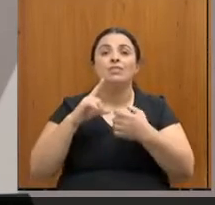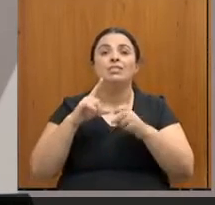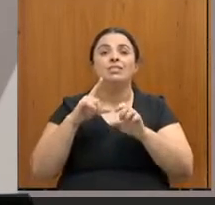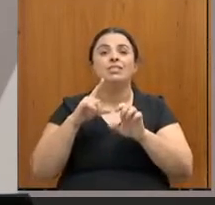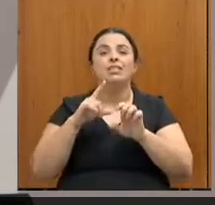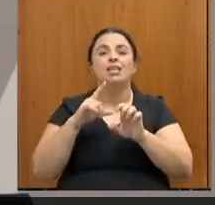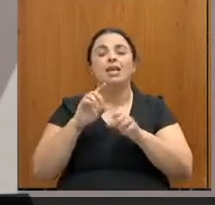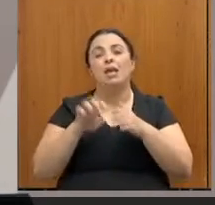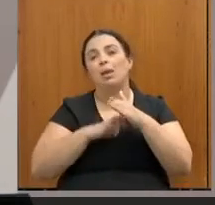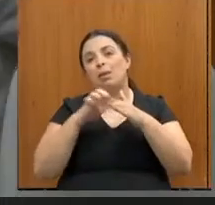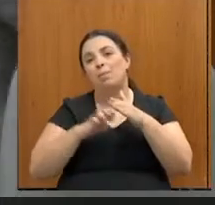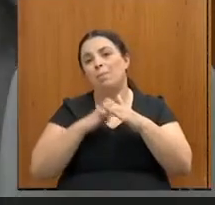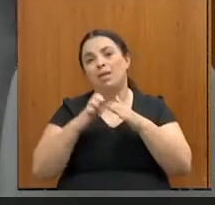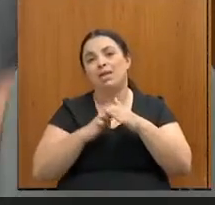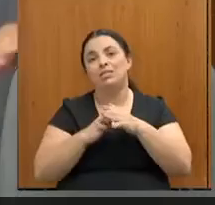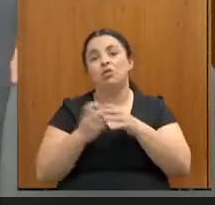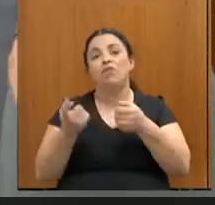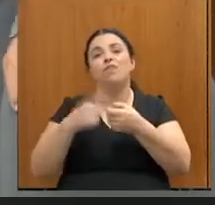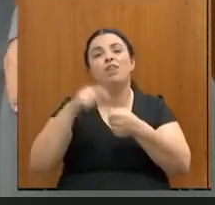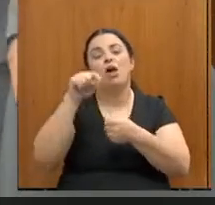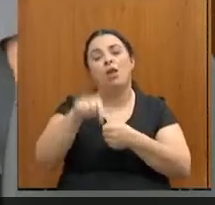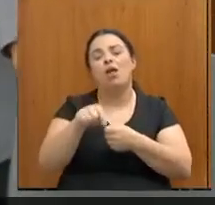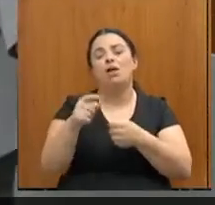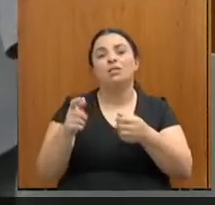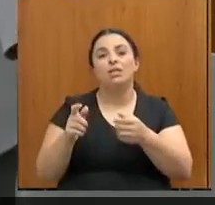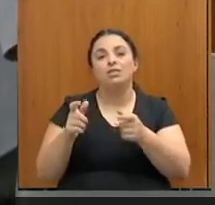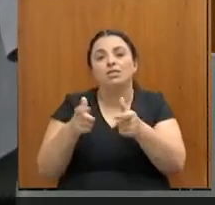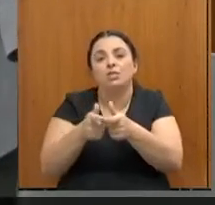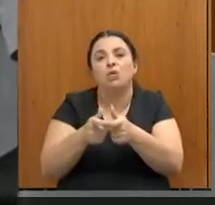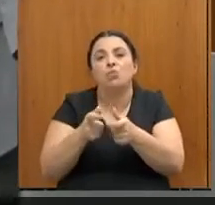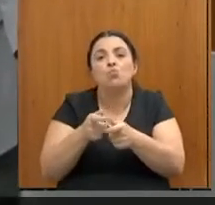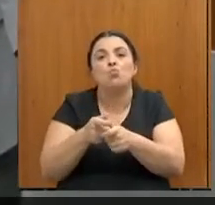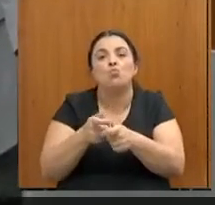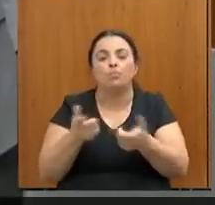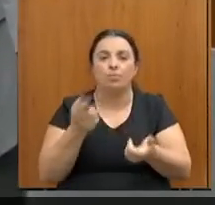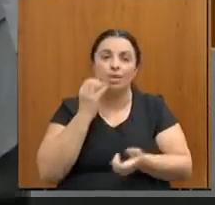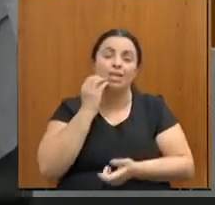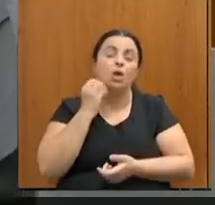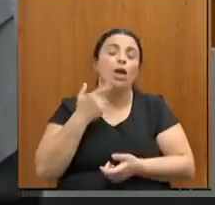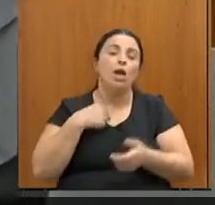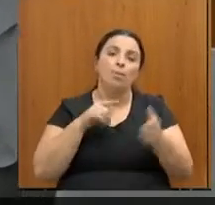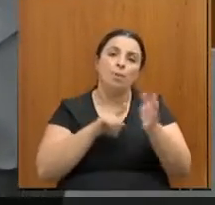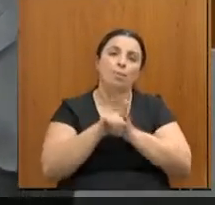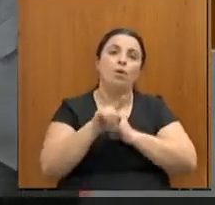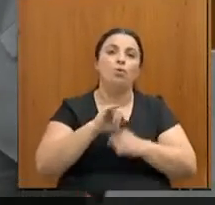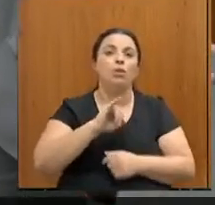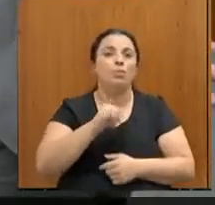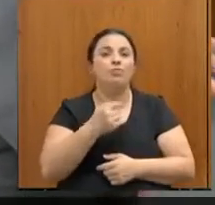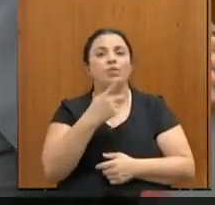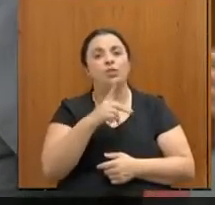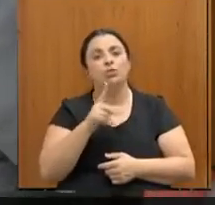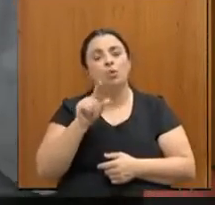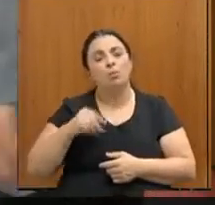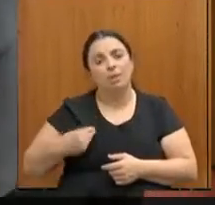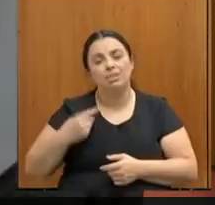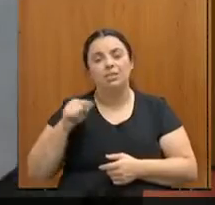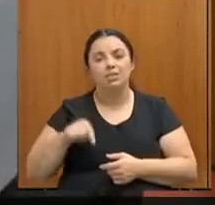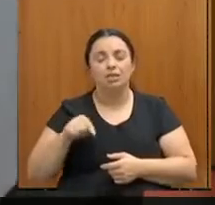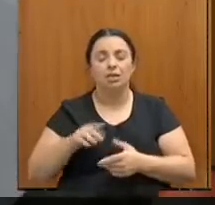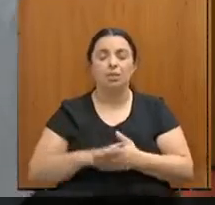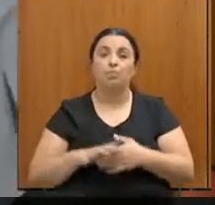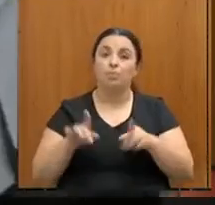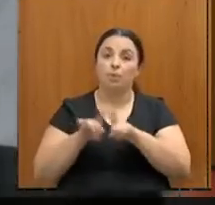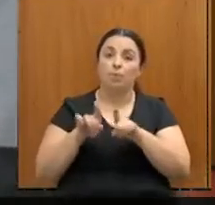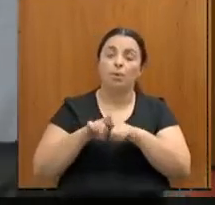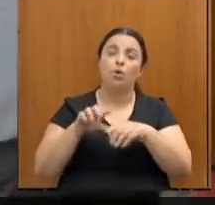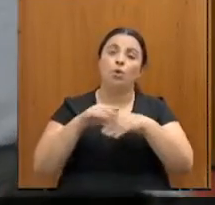minhas perguntas e mais do que isso as minhas demandas aproveitando a sua presença aqui e aproveitando para comentar aqui o